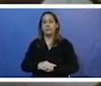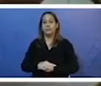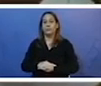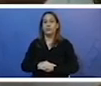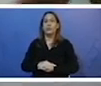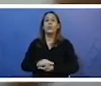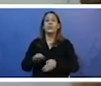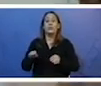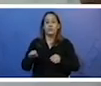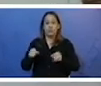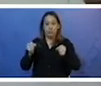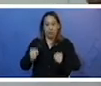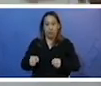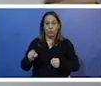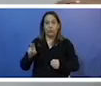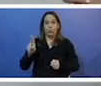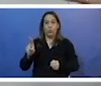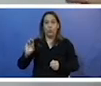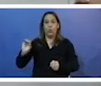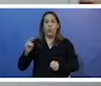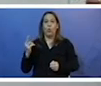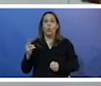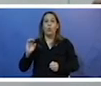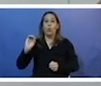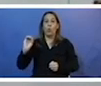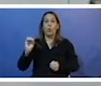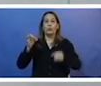Com U e com O estão corretas.